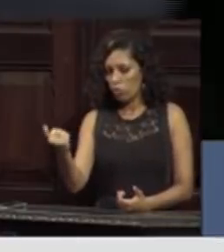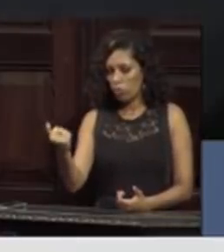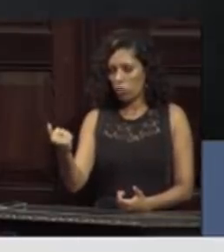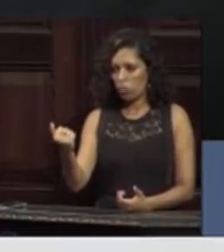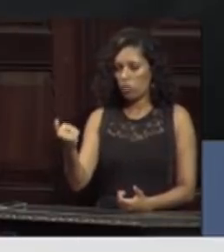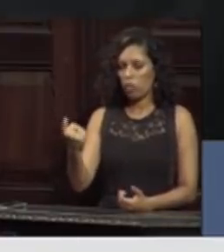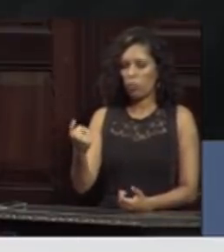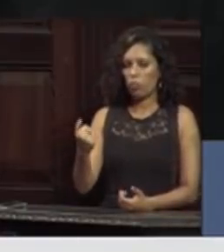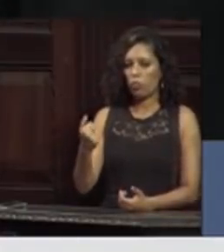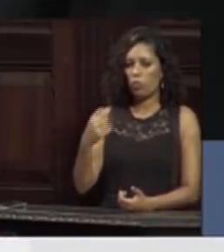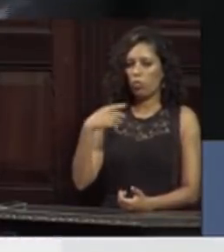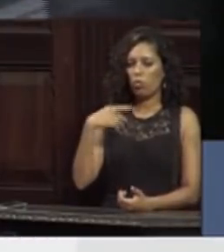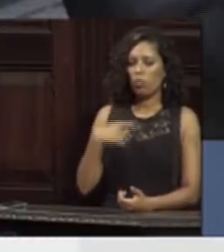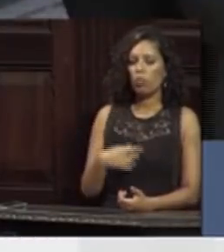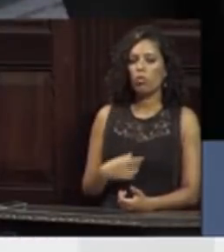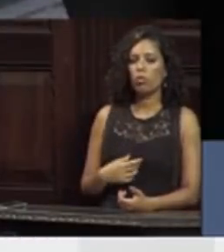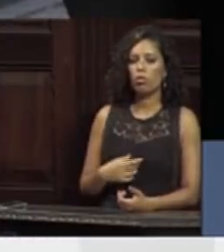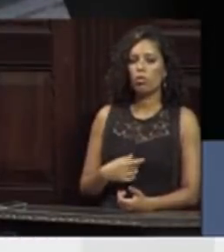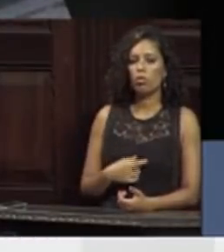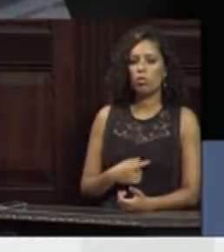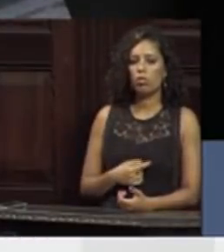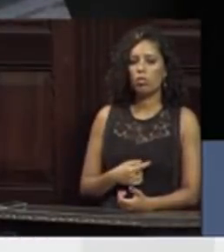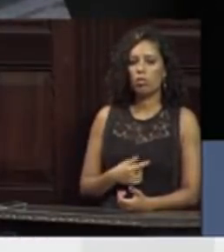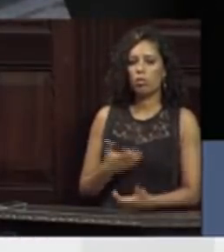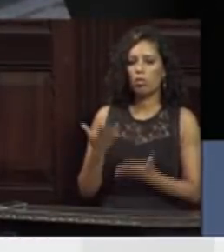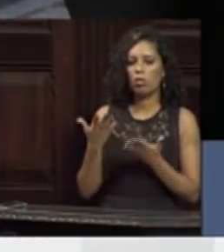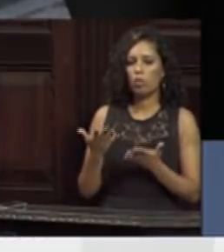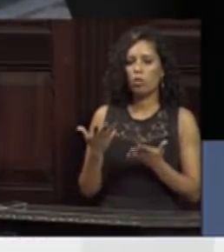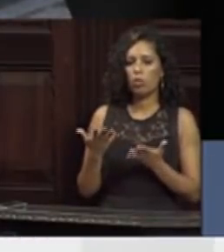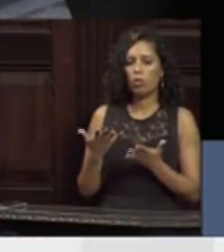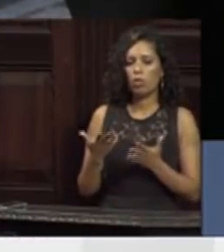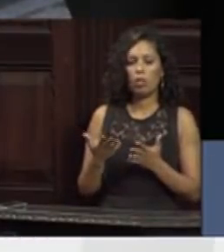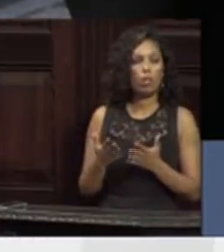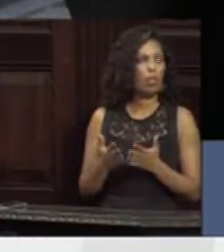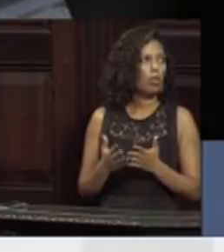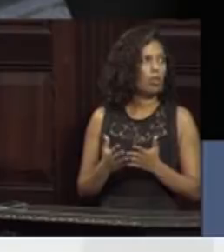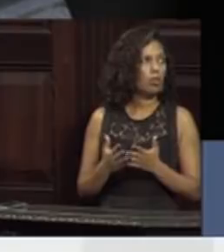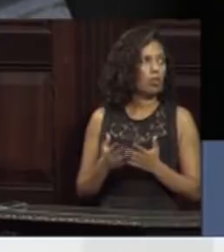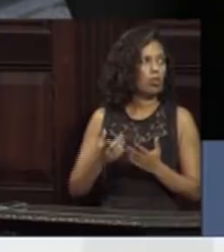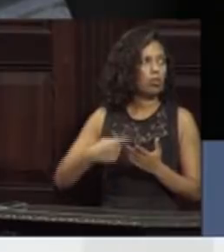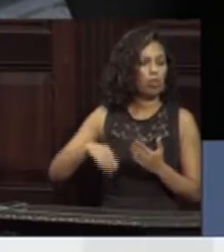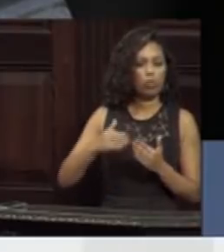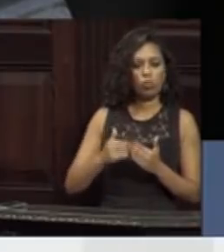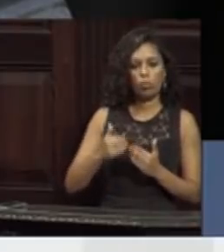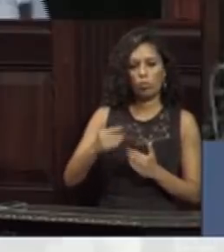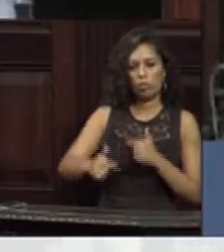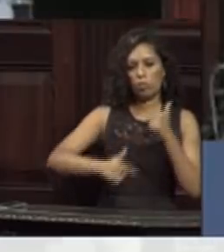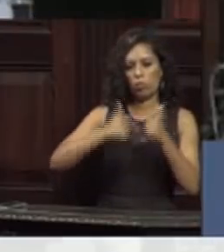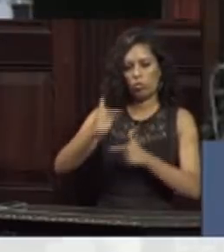Palmares e eu gostaria de pedir... Presidente, chama os trabalhos à ordem.